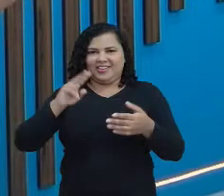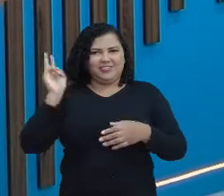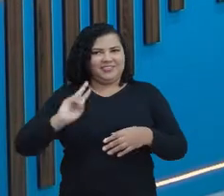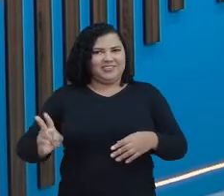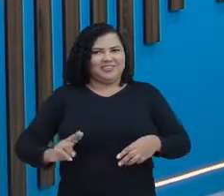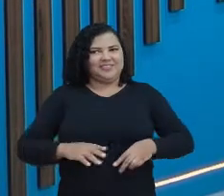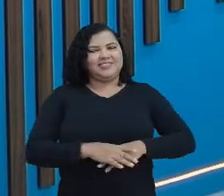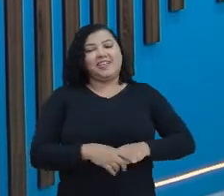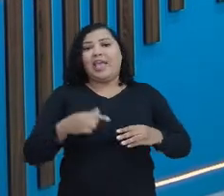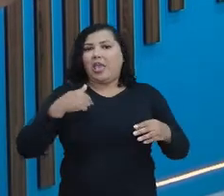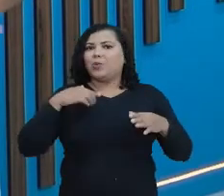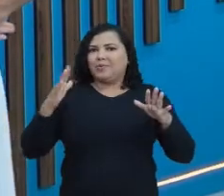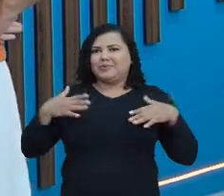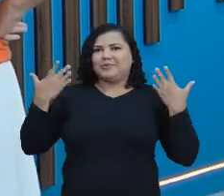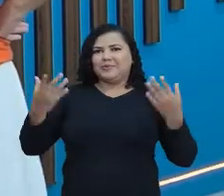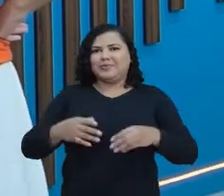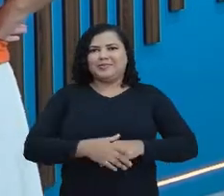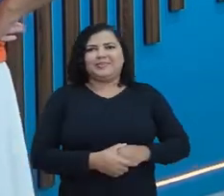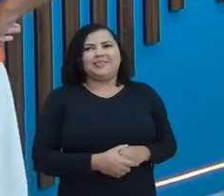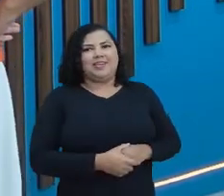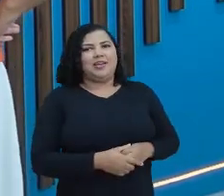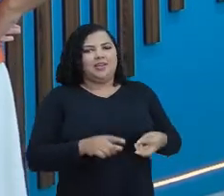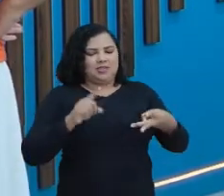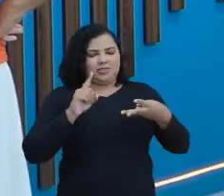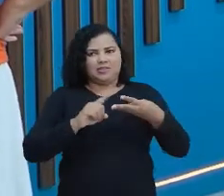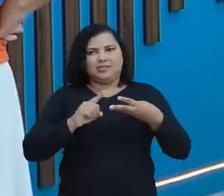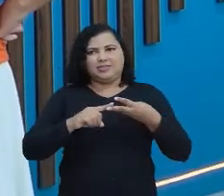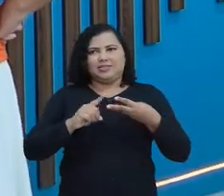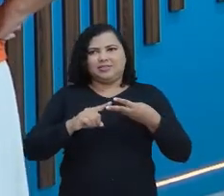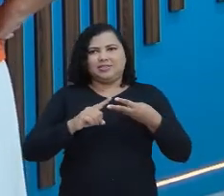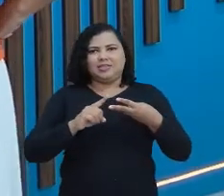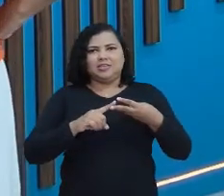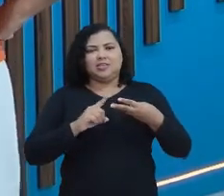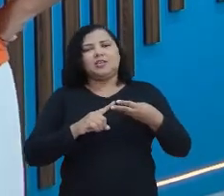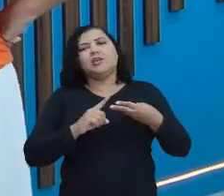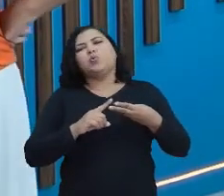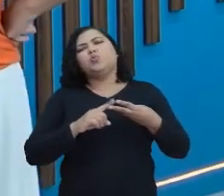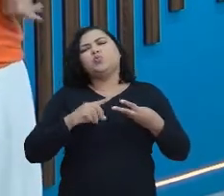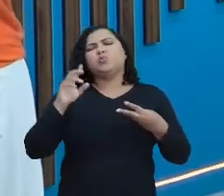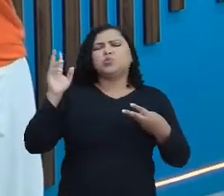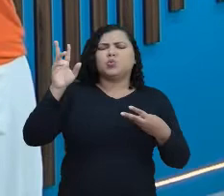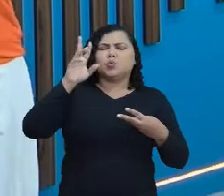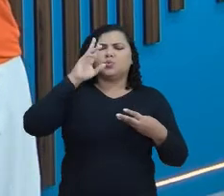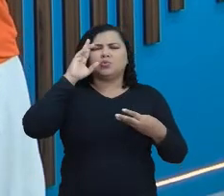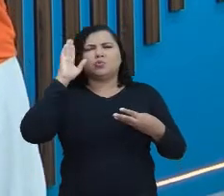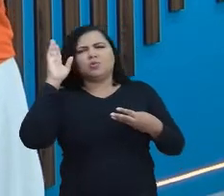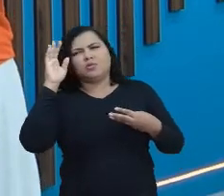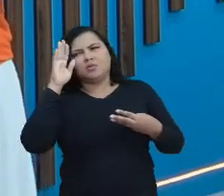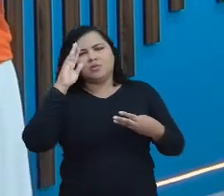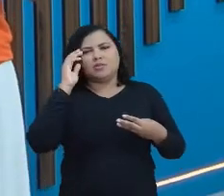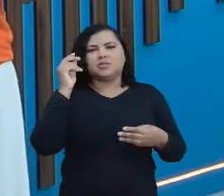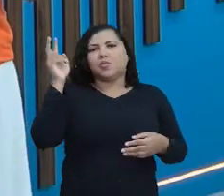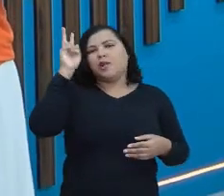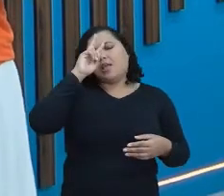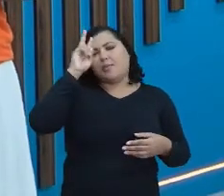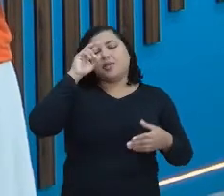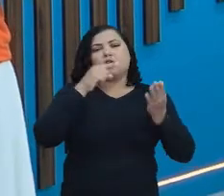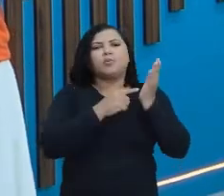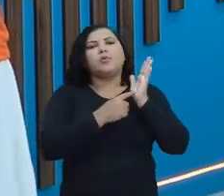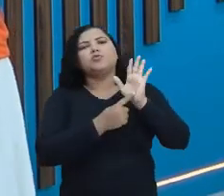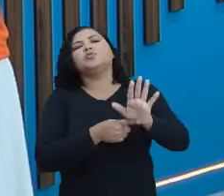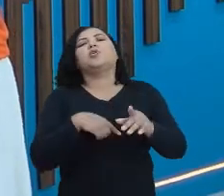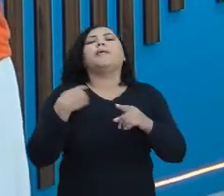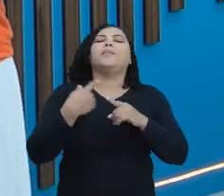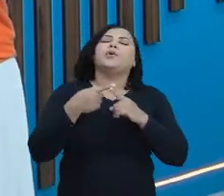pra mim foi também uma surpresa. Significa, quer dizer originalmente tontura. Mas vejam, lembrem que eu trouxe isso aqui